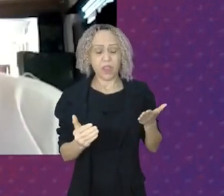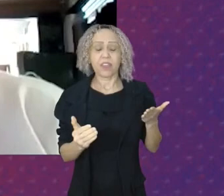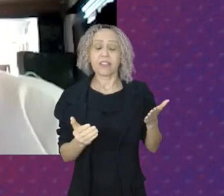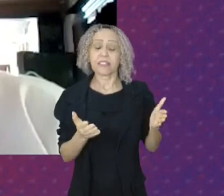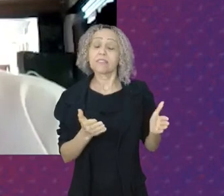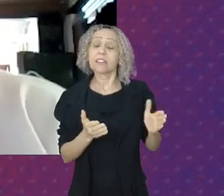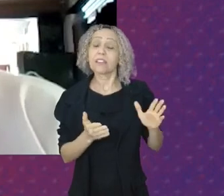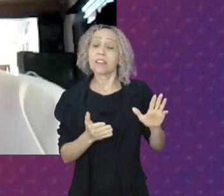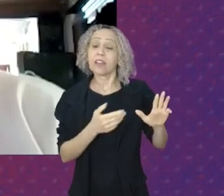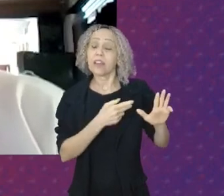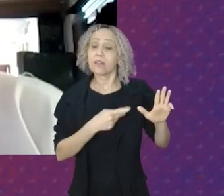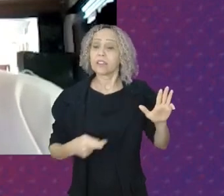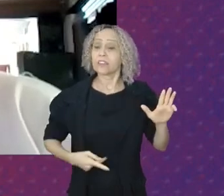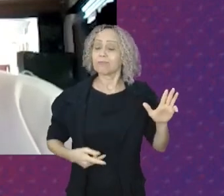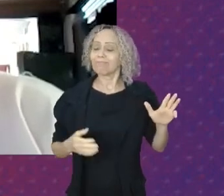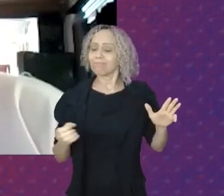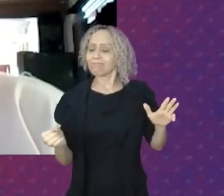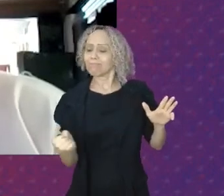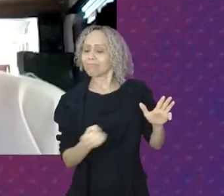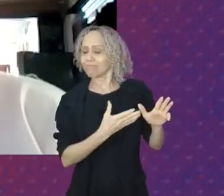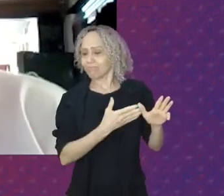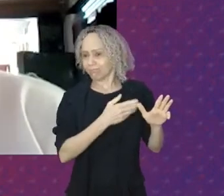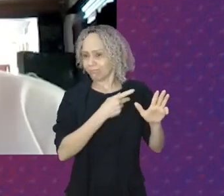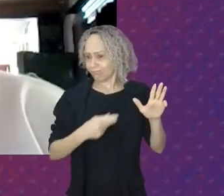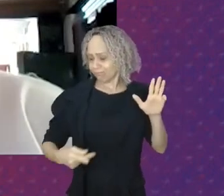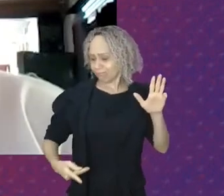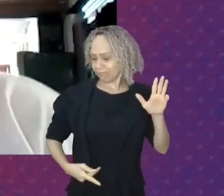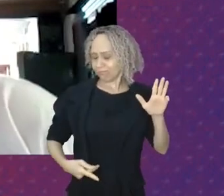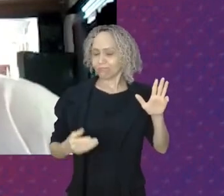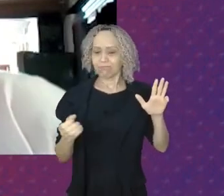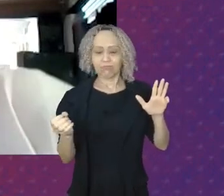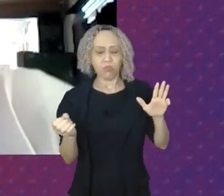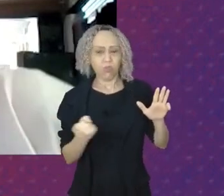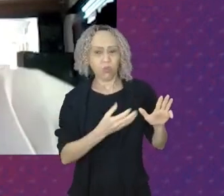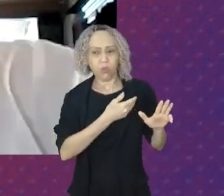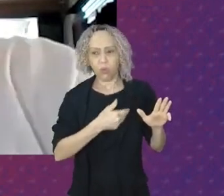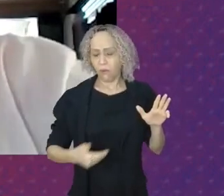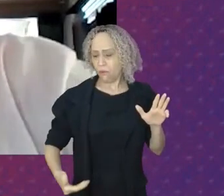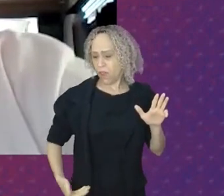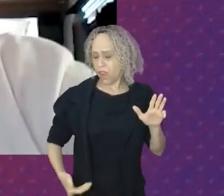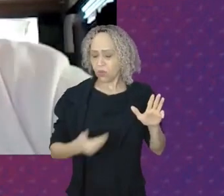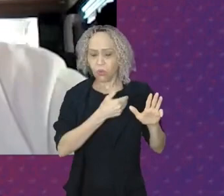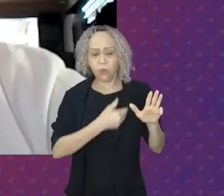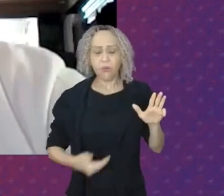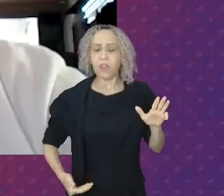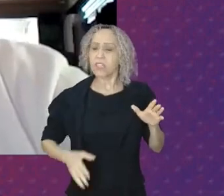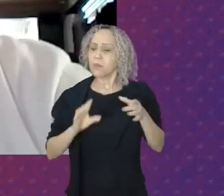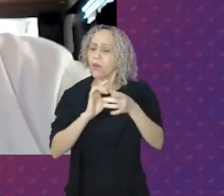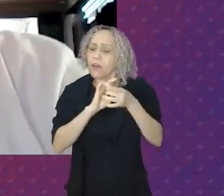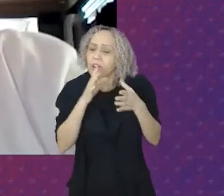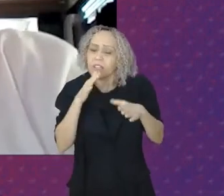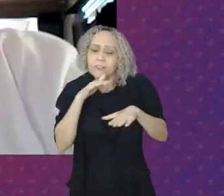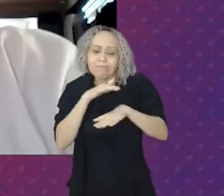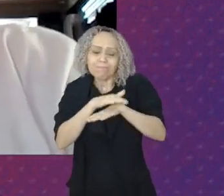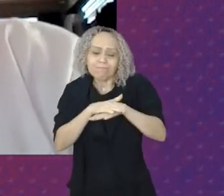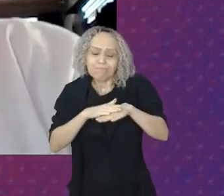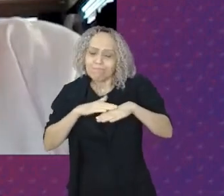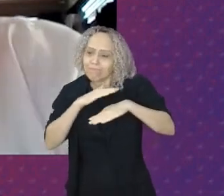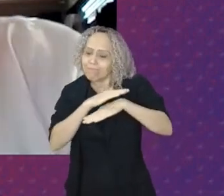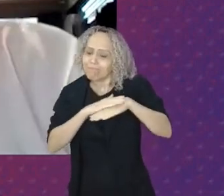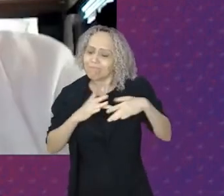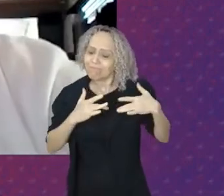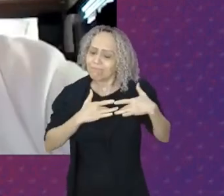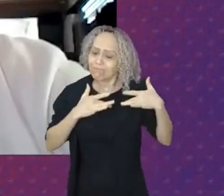garantia de um novo governo, de um governo democrático, de um governo afetuoso, de um governo que realmente olha para o